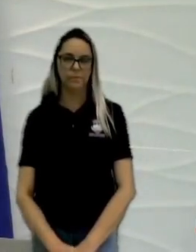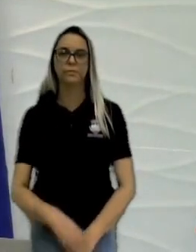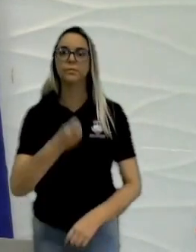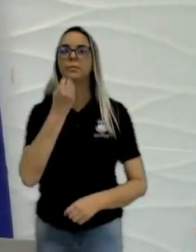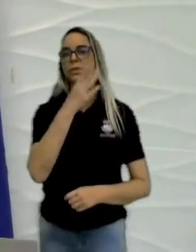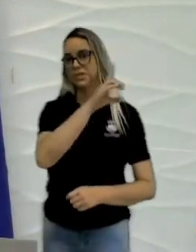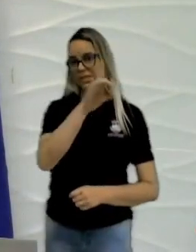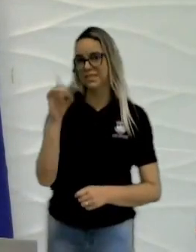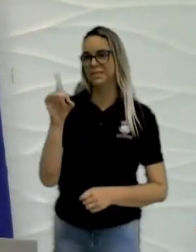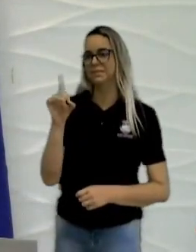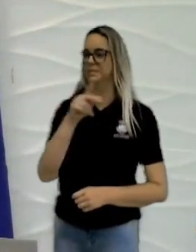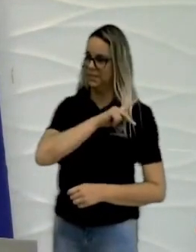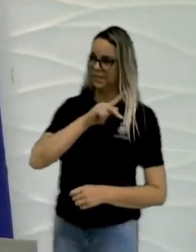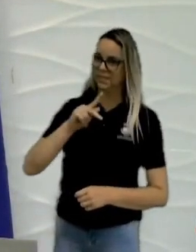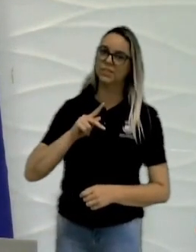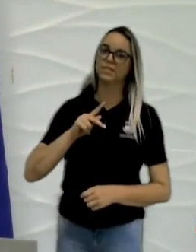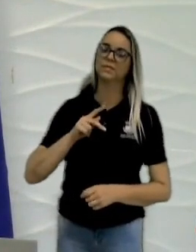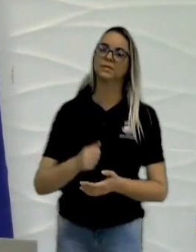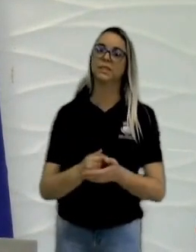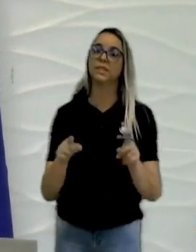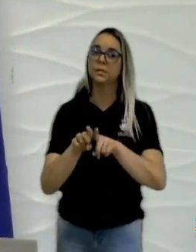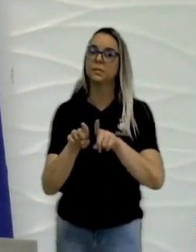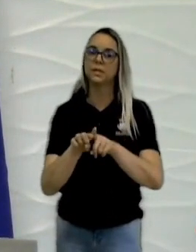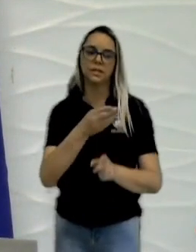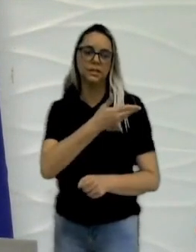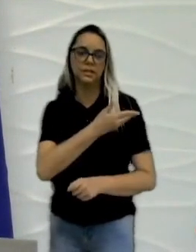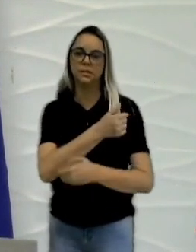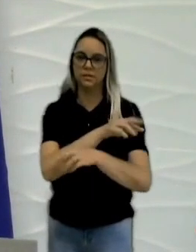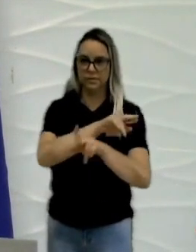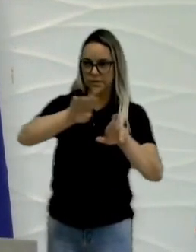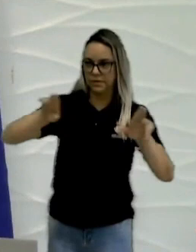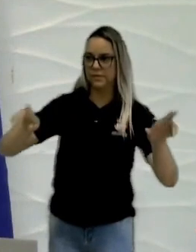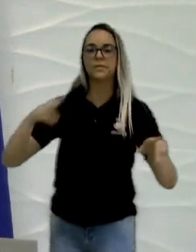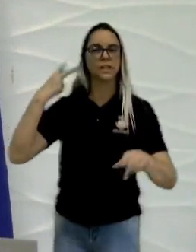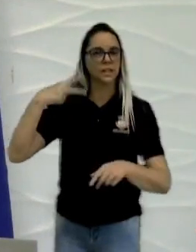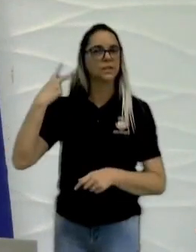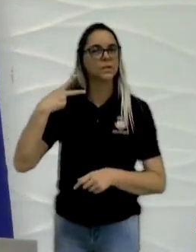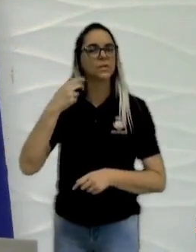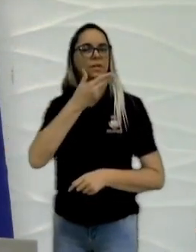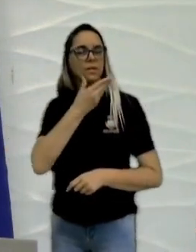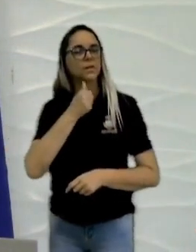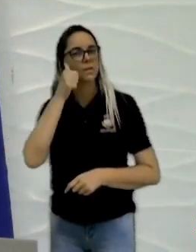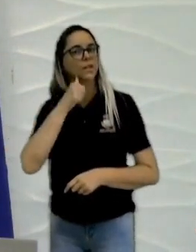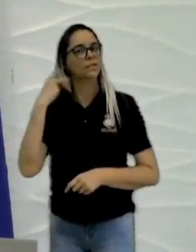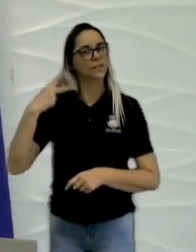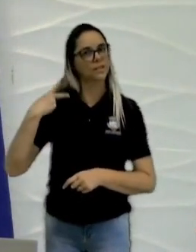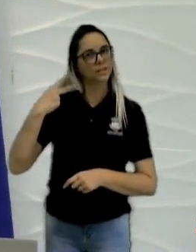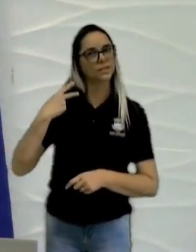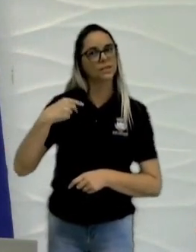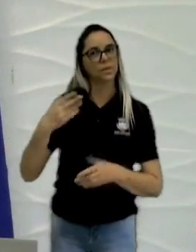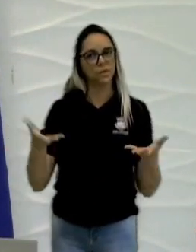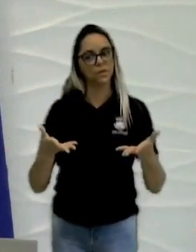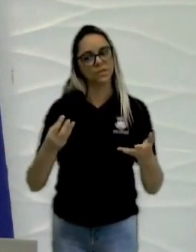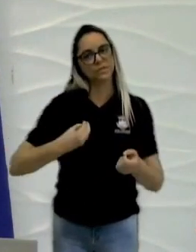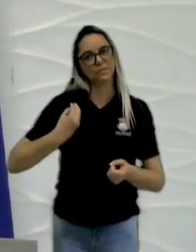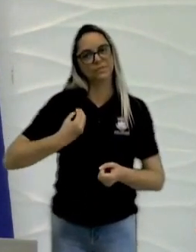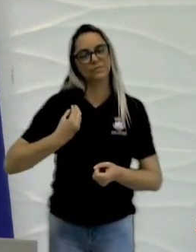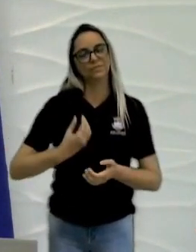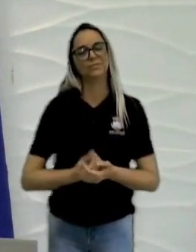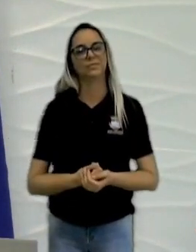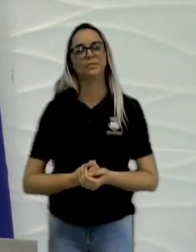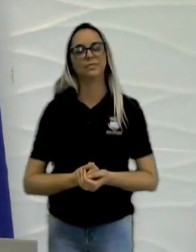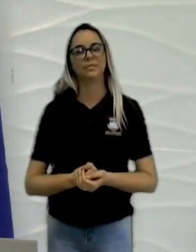Bom dia, senhor presidente. Bom dia a todos os colegas vereadores, vereadoras aqui presentes.